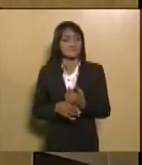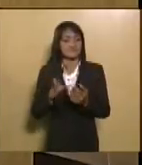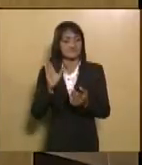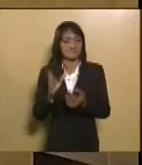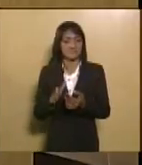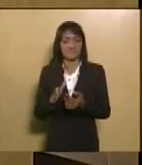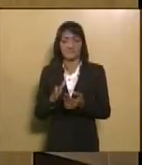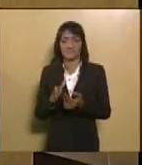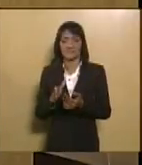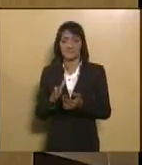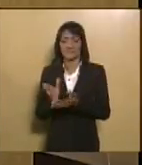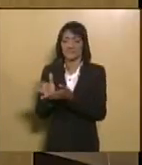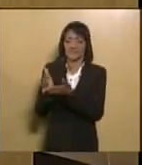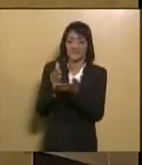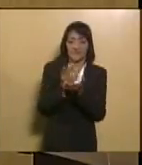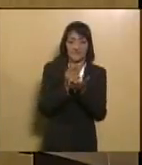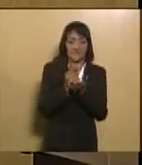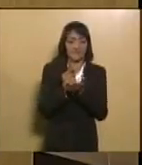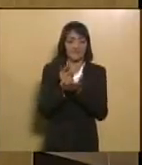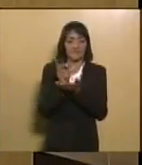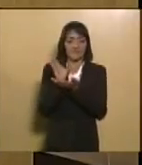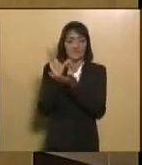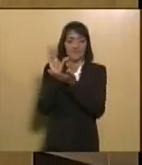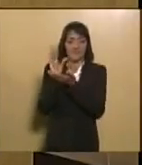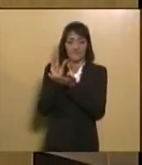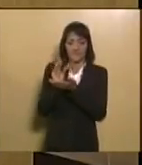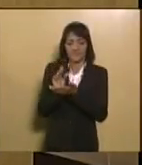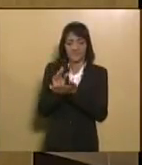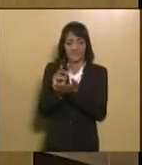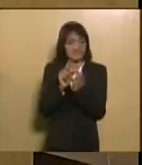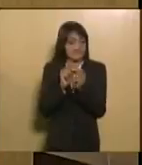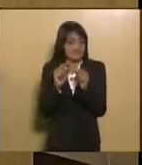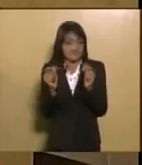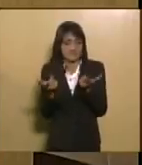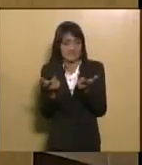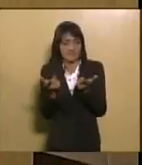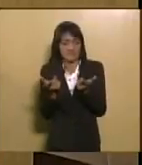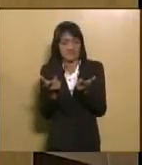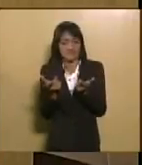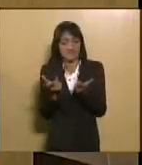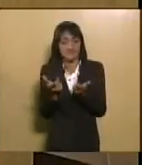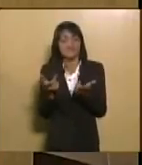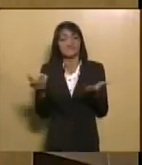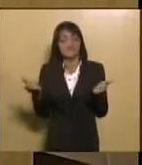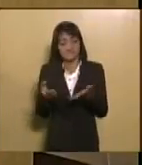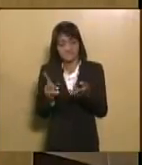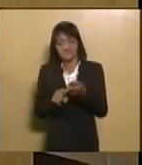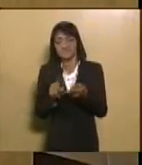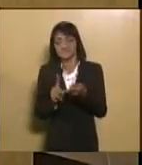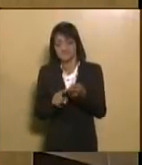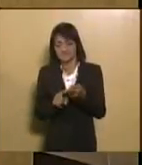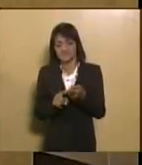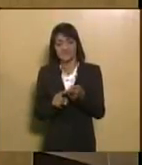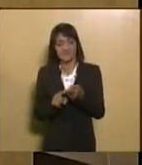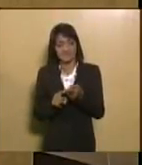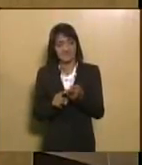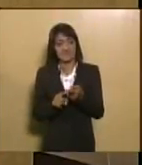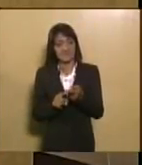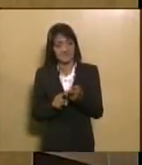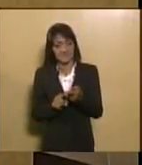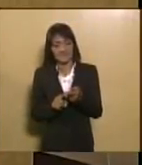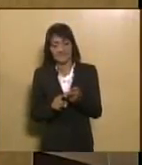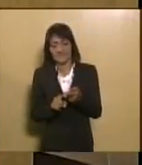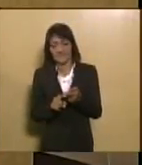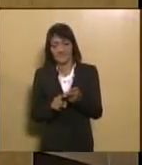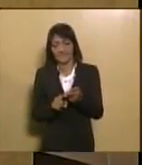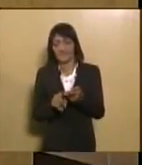federal diminuiu. Logicamente que isso afetará e está afetando diretamente